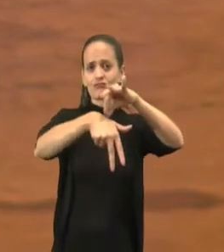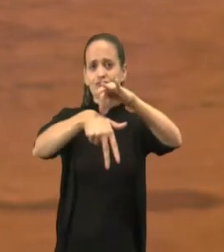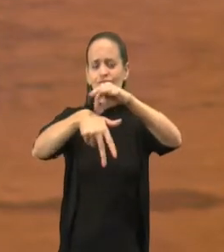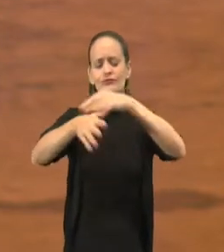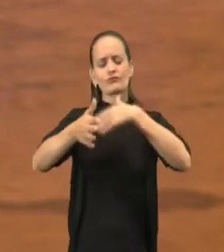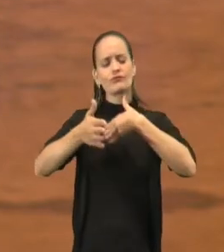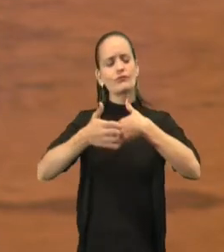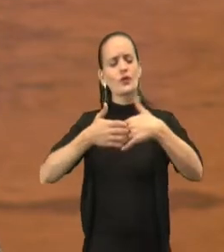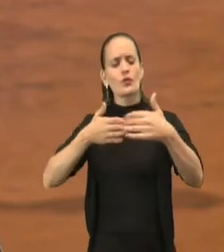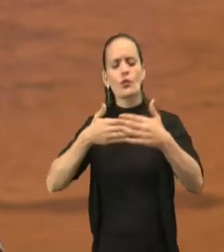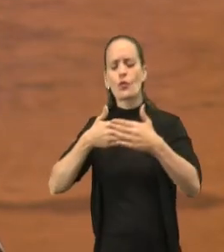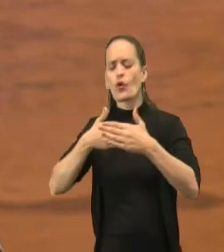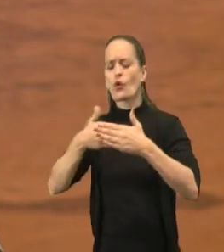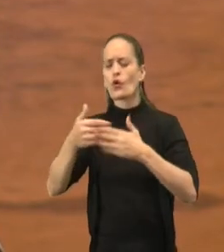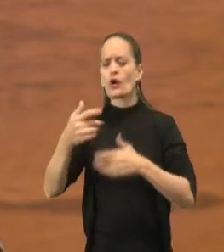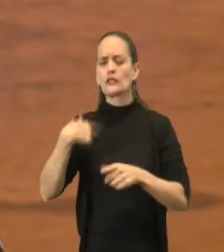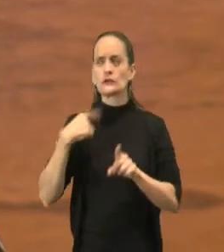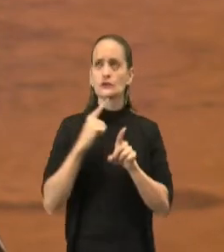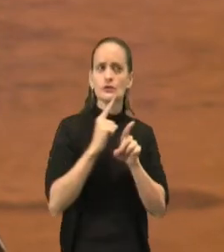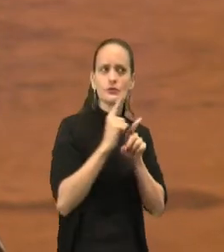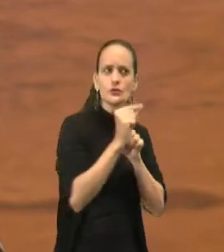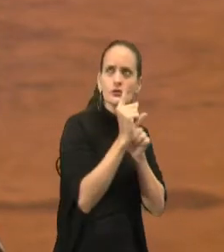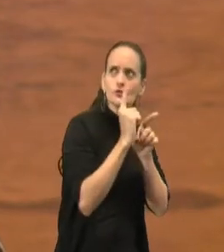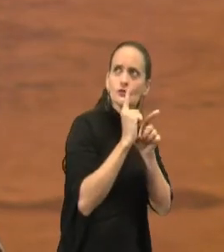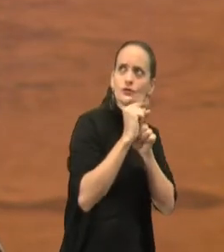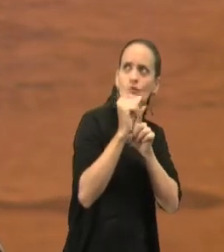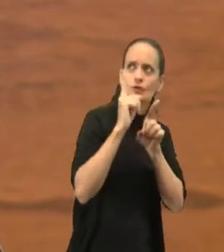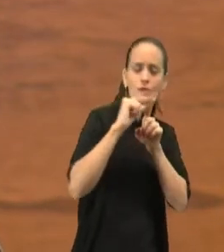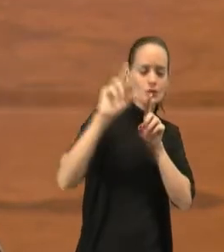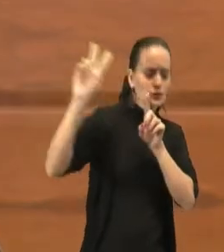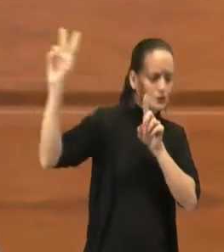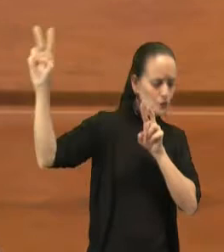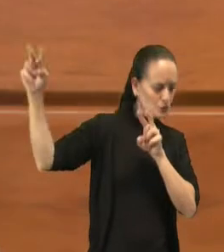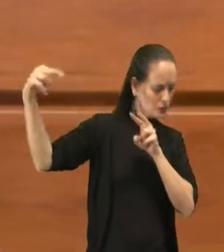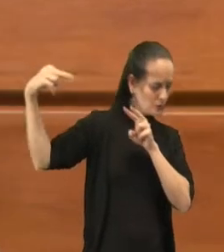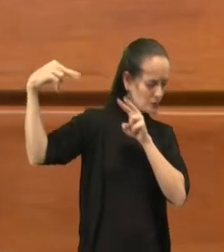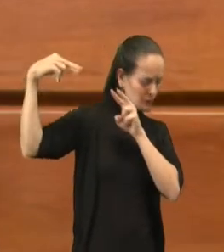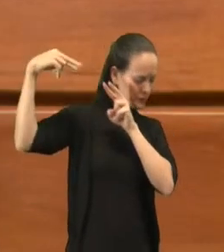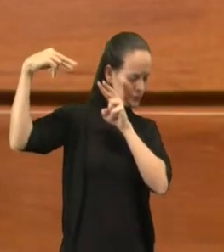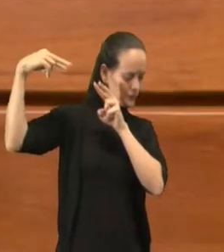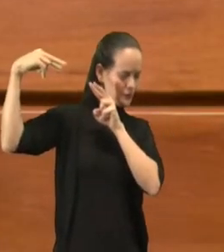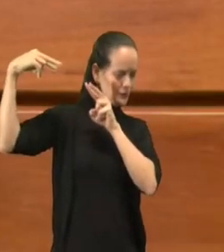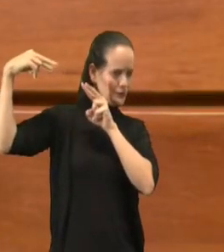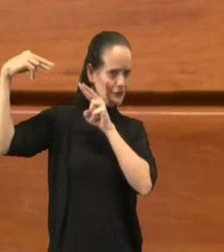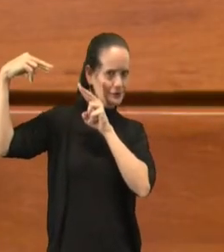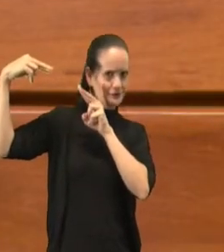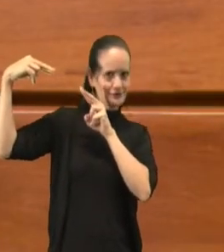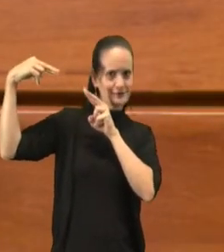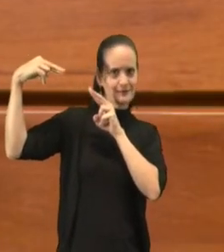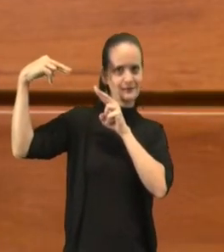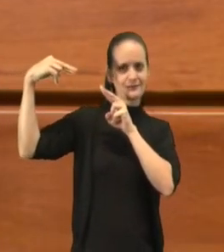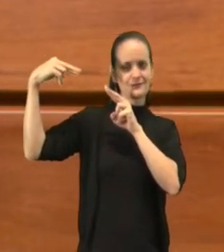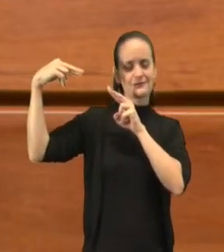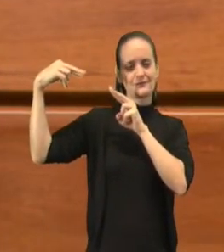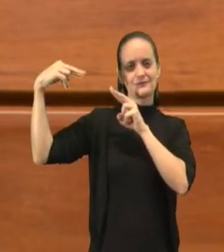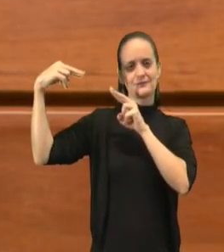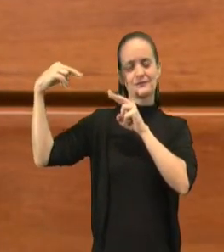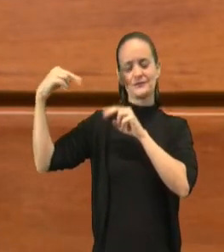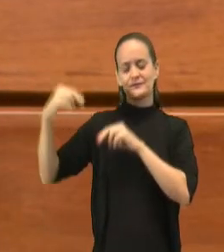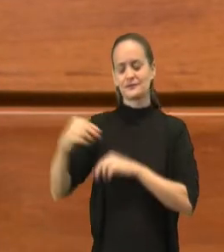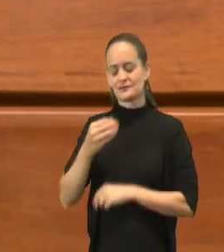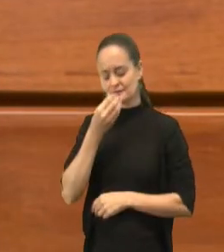e para onde fugirei da tua face.